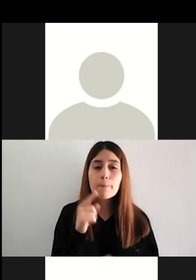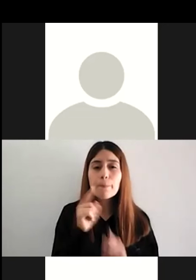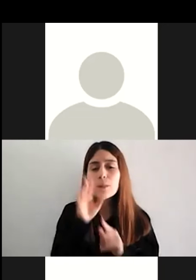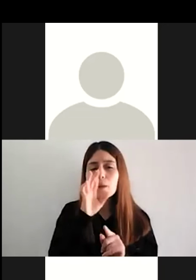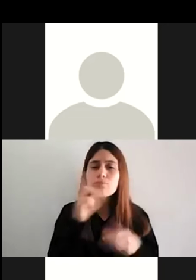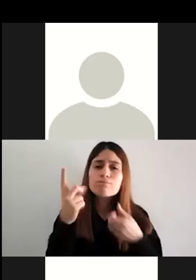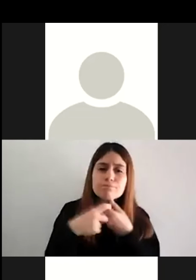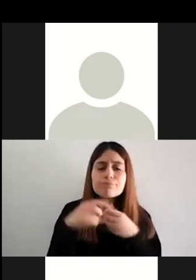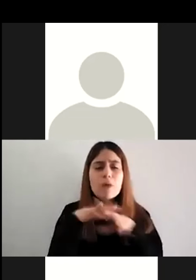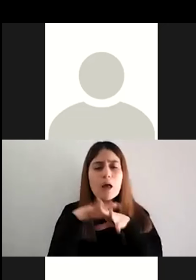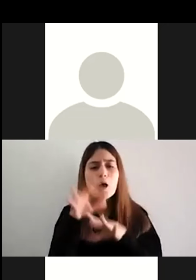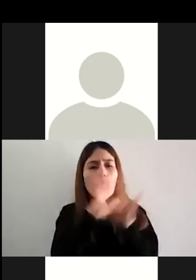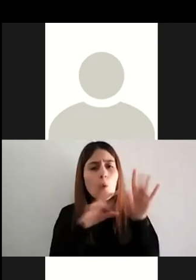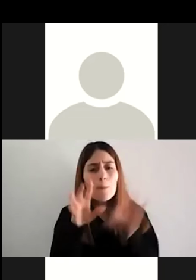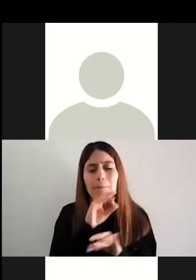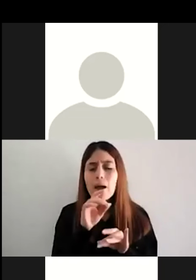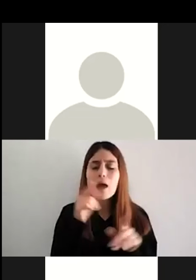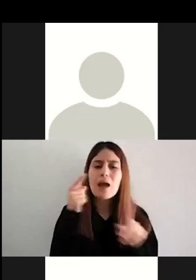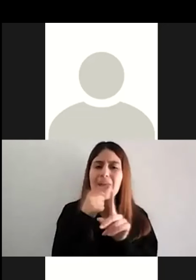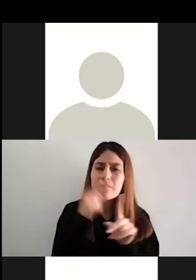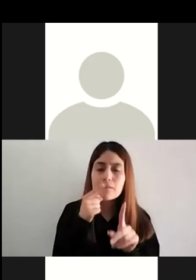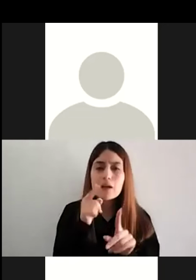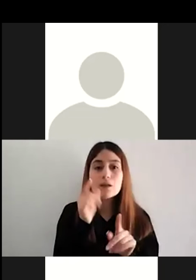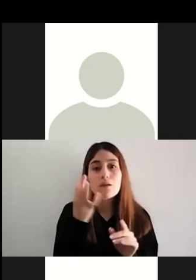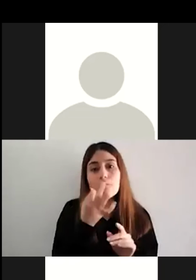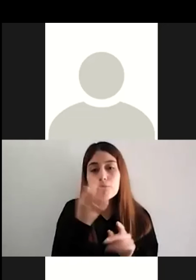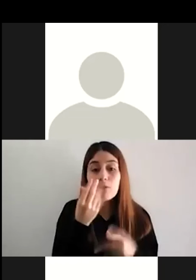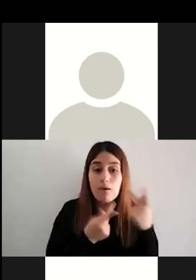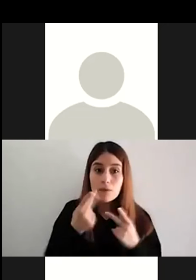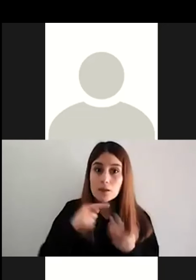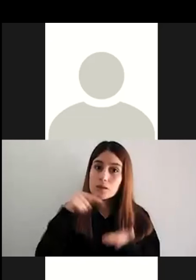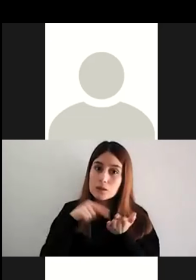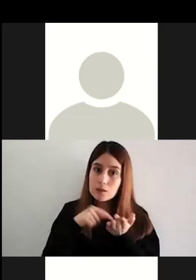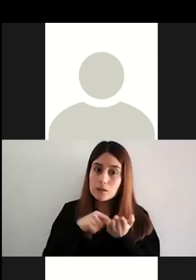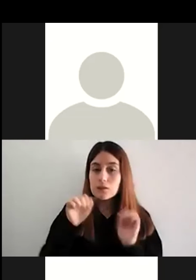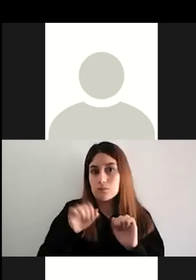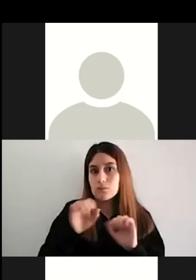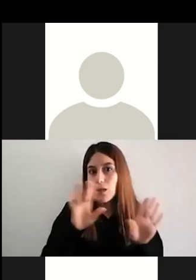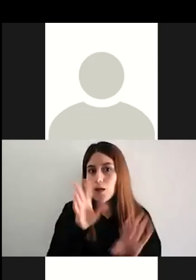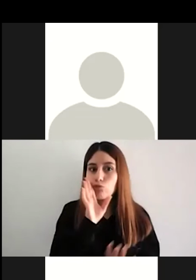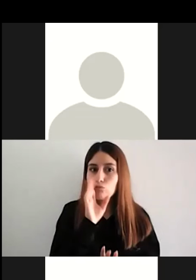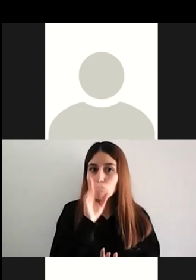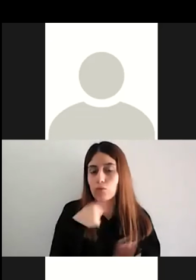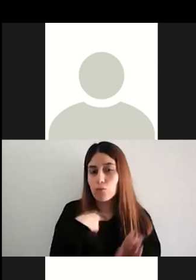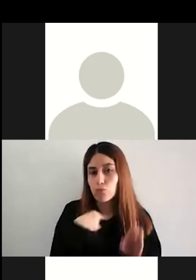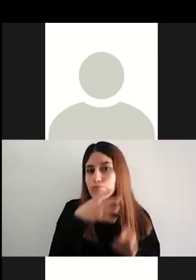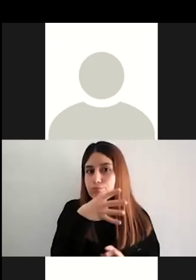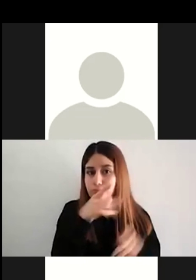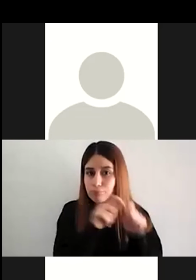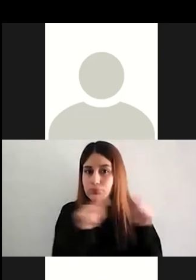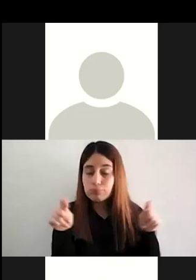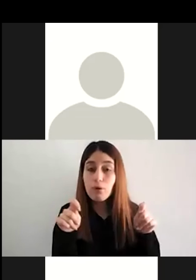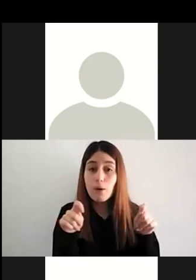à adesão a redes europeias de referência, todo o processo sejam muito exigentes, como já deu para ver na minha exposição referente às